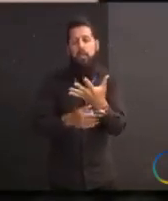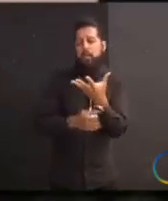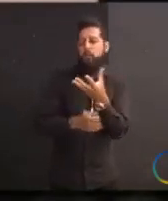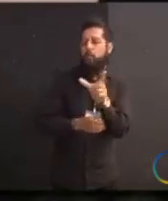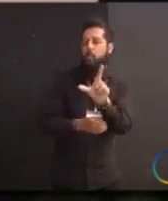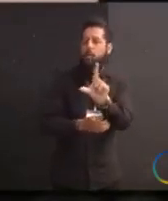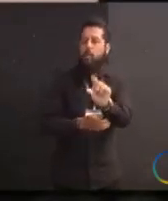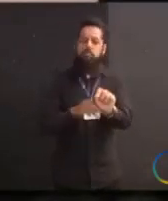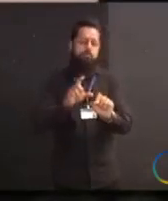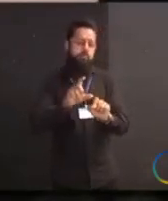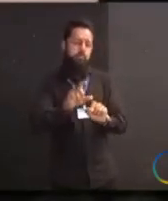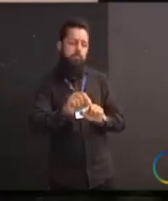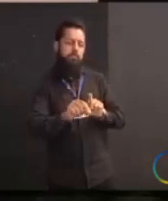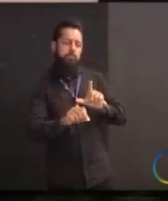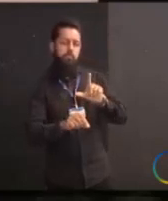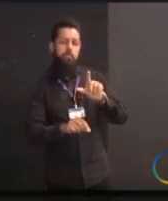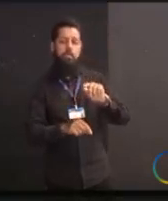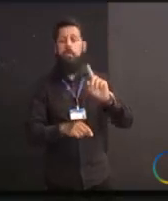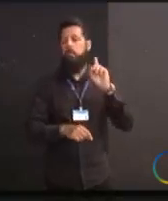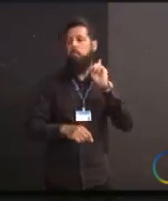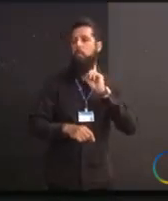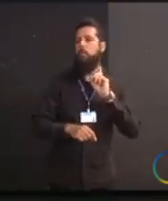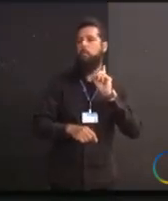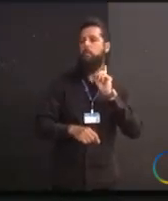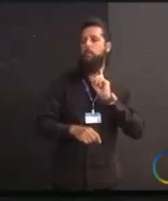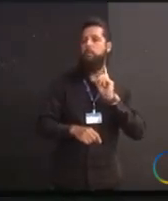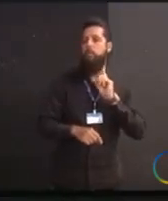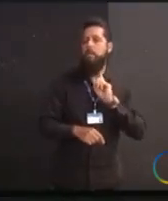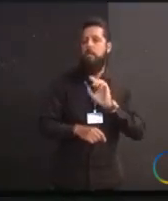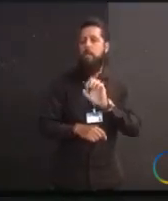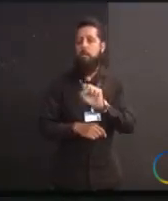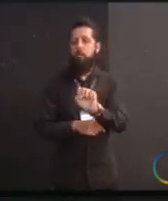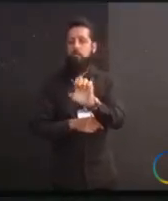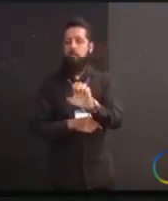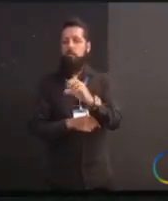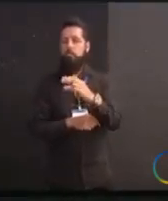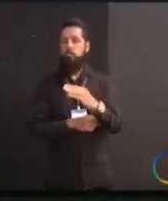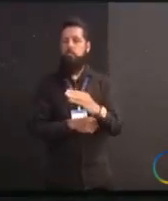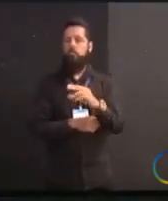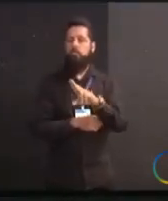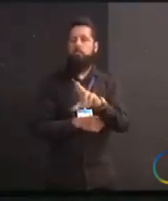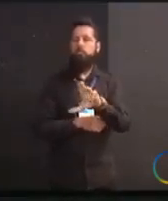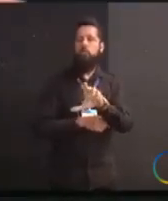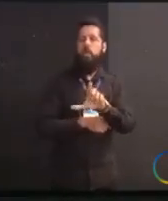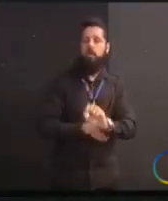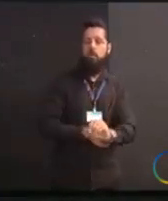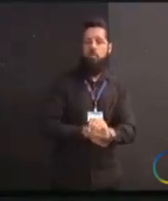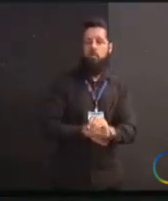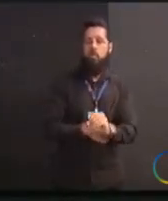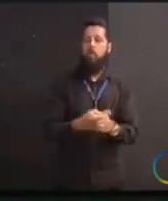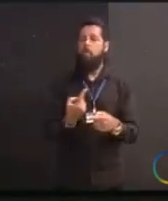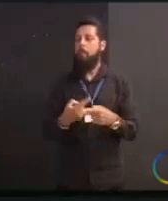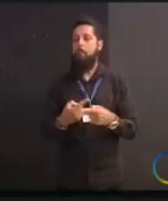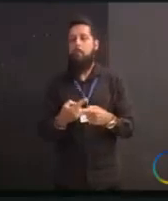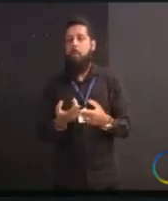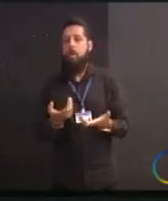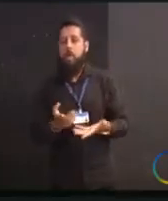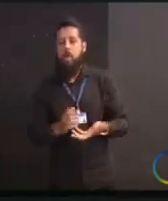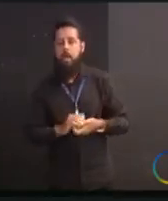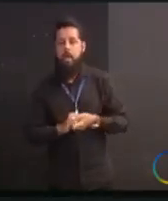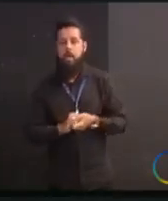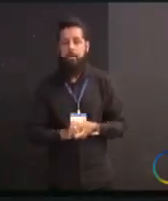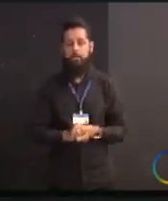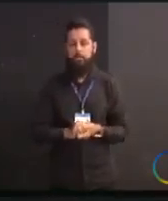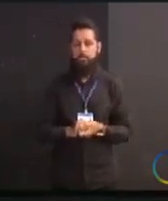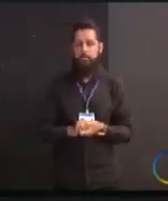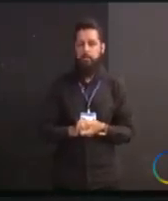espírita? Não creio. Será pelo fato dele ter sido médium? Também não creio. Pelo